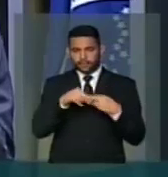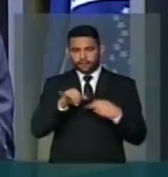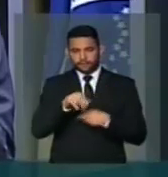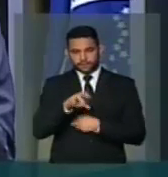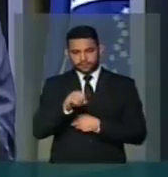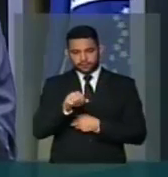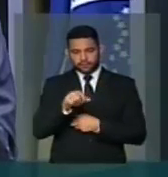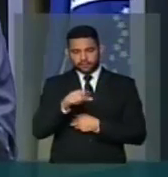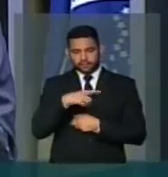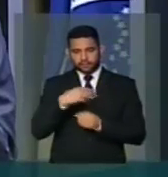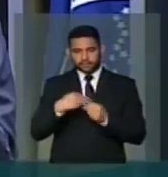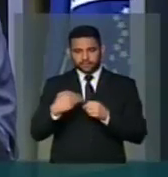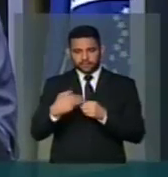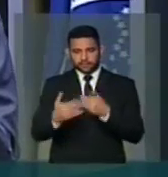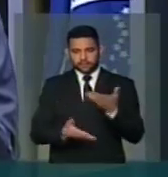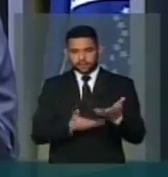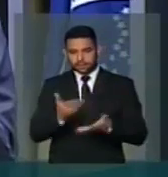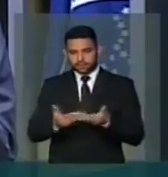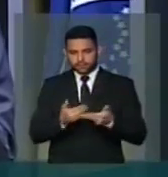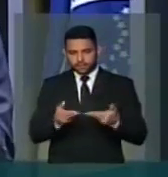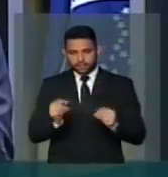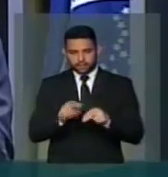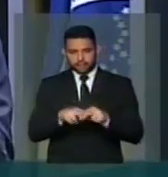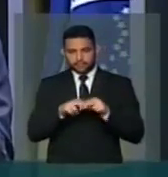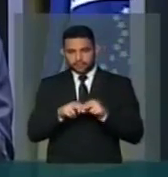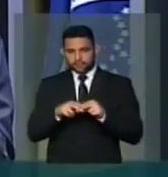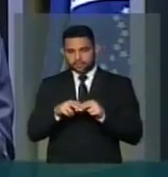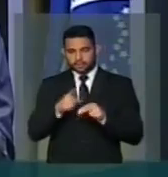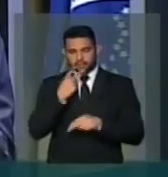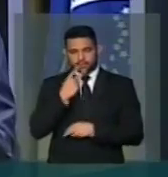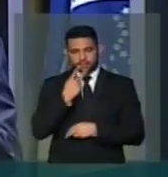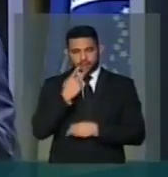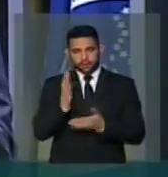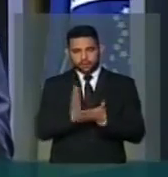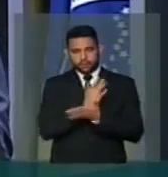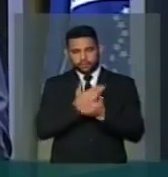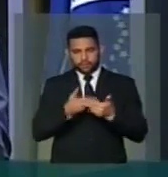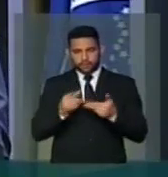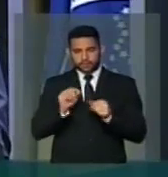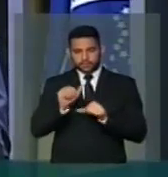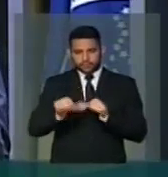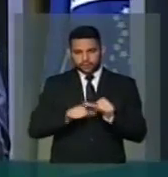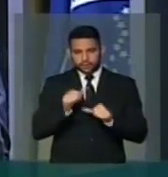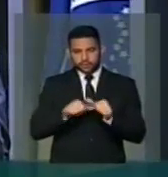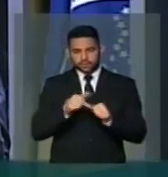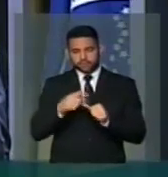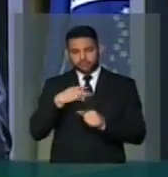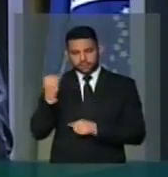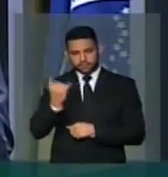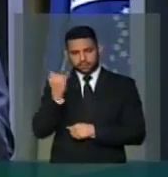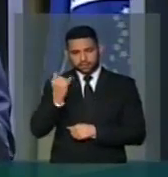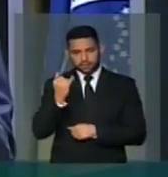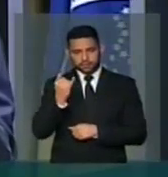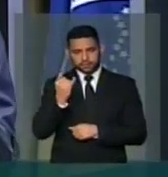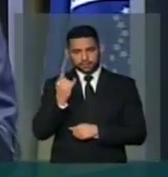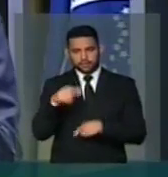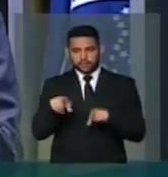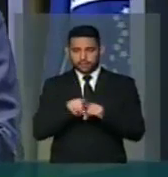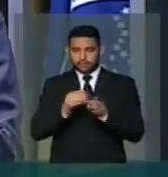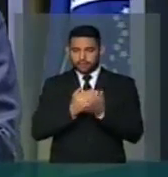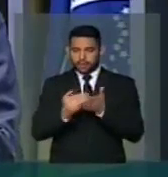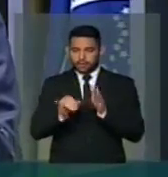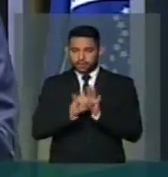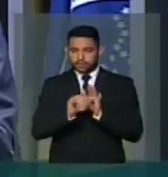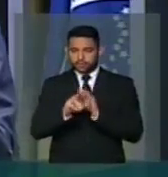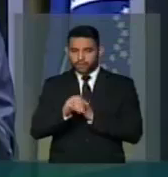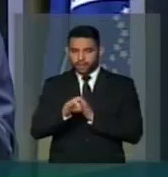infracional, e a municipalização do atendimento, apenas para citar aqui algumas alterações mais relevantes. Foi também a partir do Estatuto